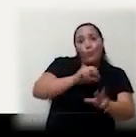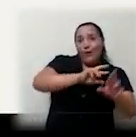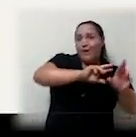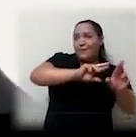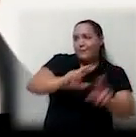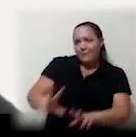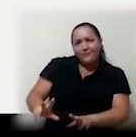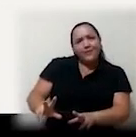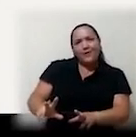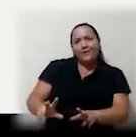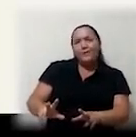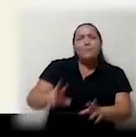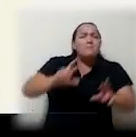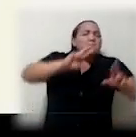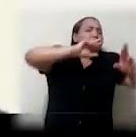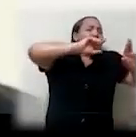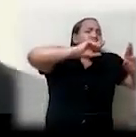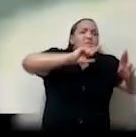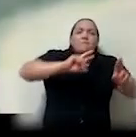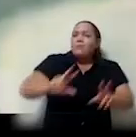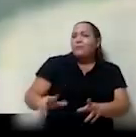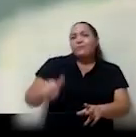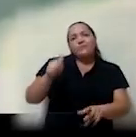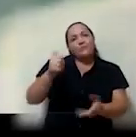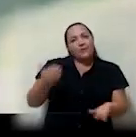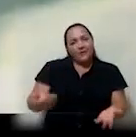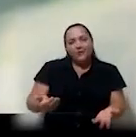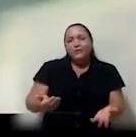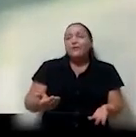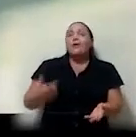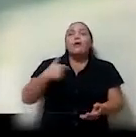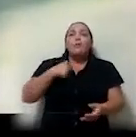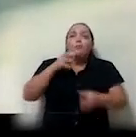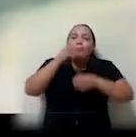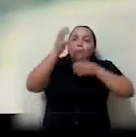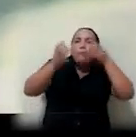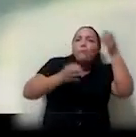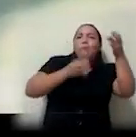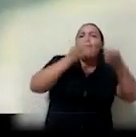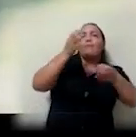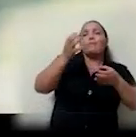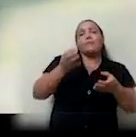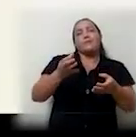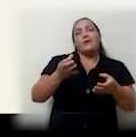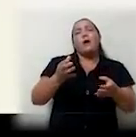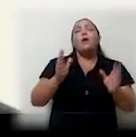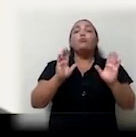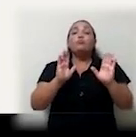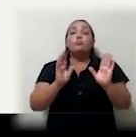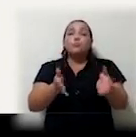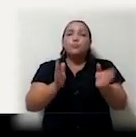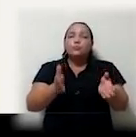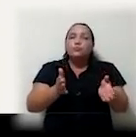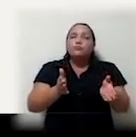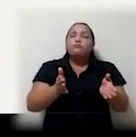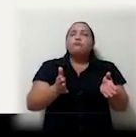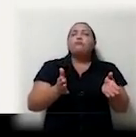certo? É completamente diferente, né? Inclusive é uma confissão, né? Eu já estava...